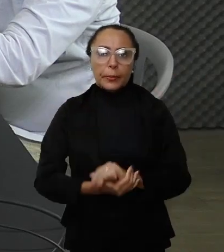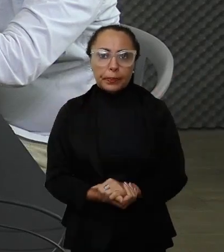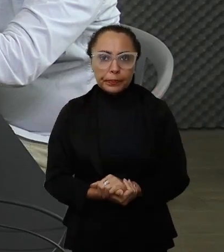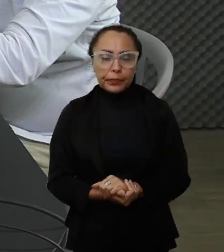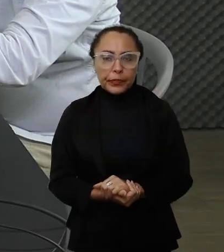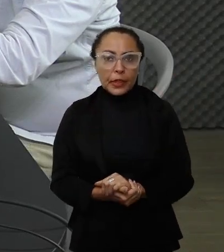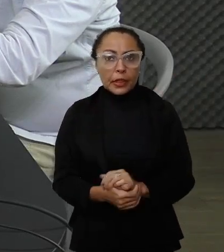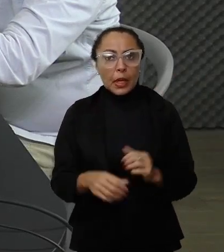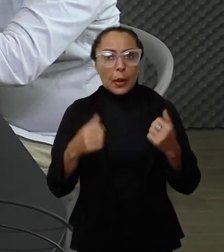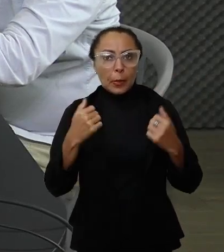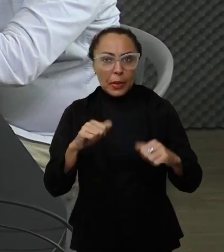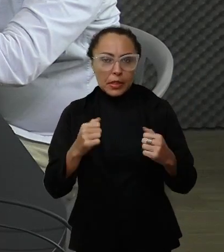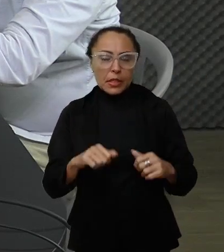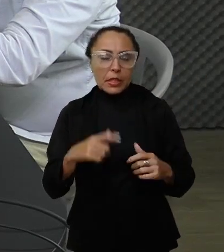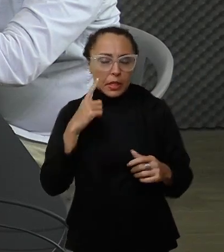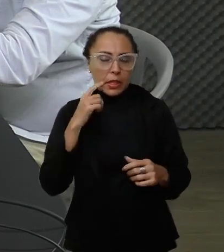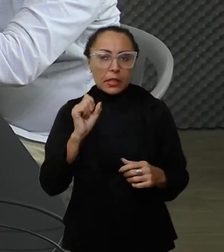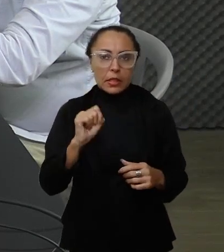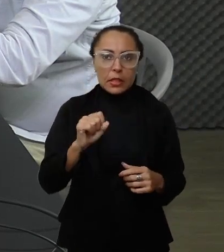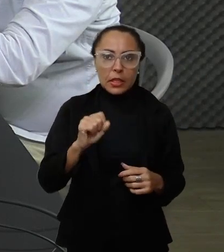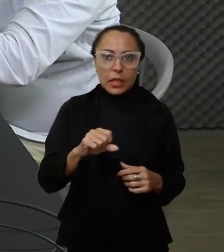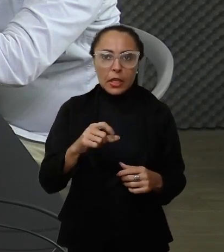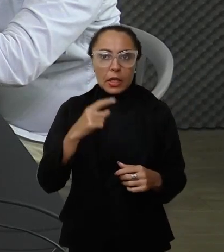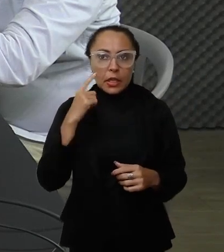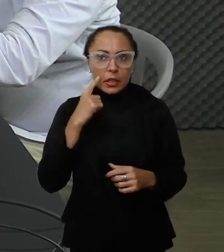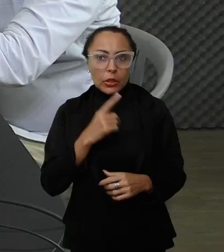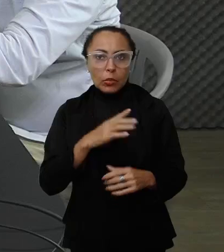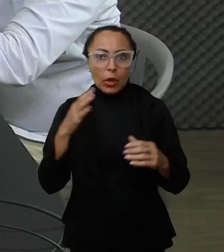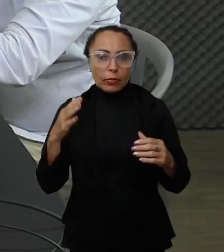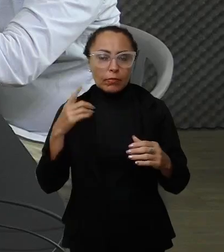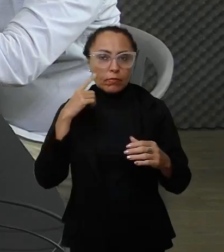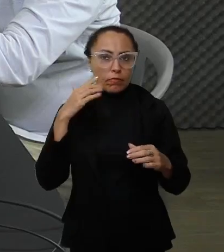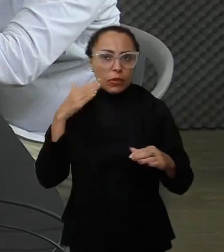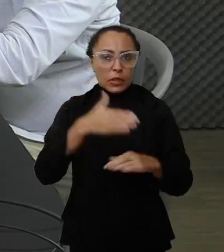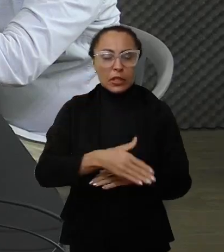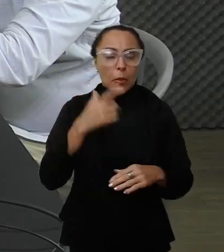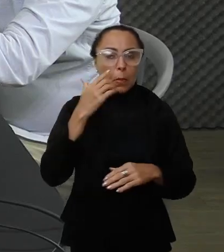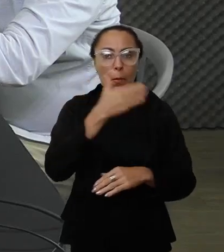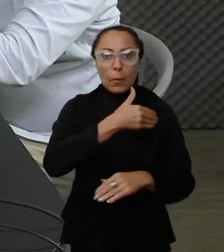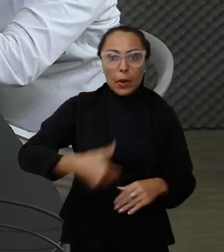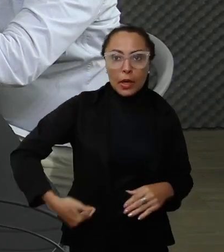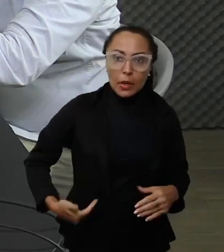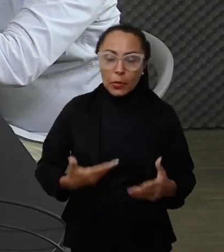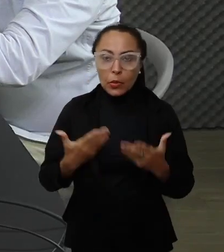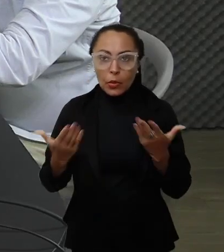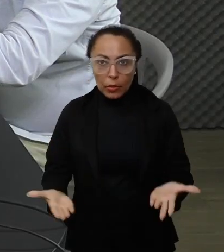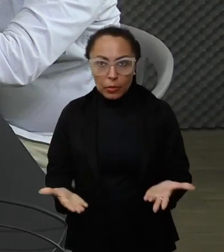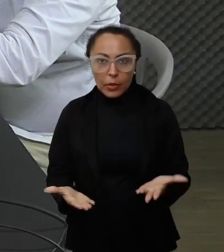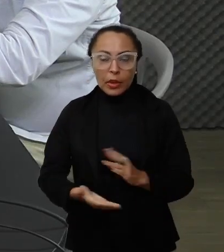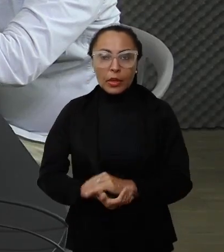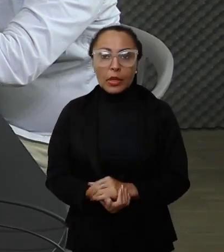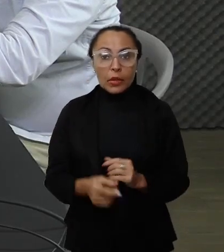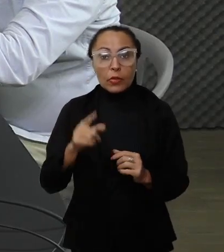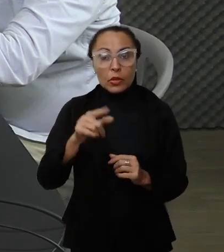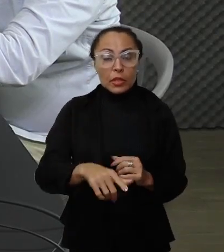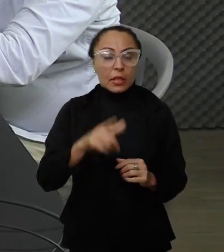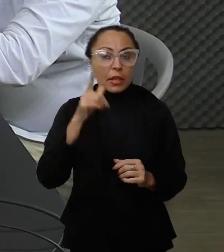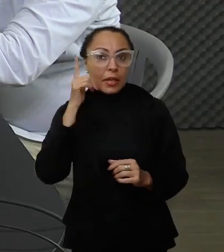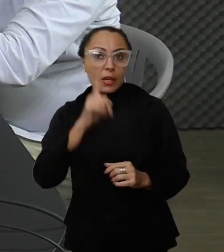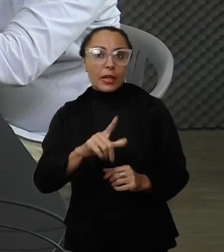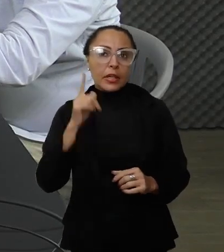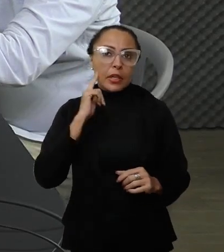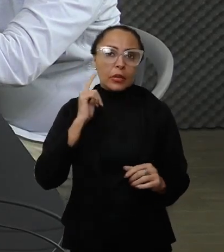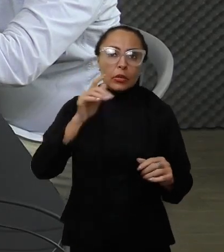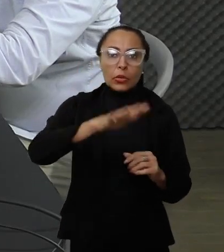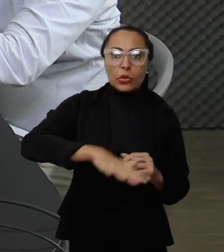precisa de uma outorga, de uma concessão pública para poder ter sim, acesso àquilo, porque você tá ganhando um espaço